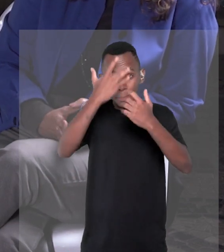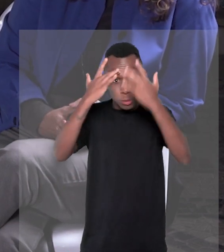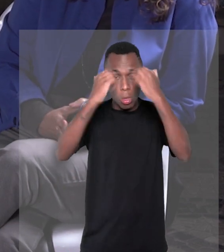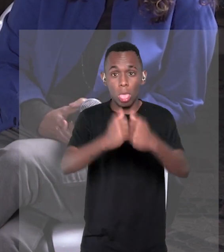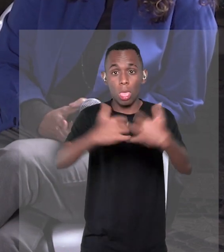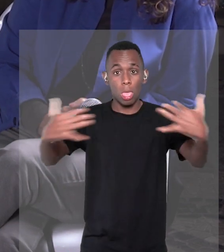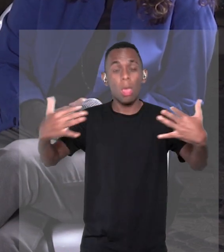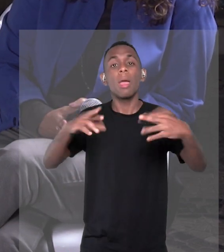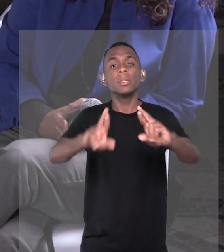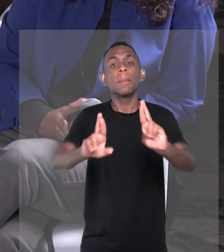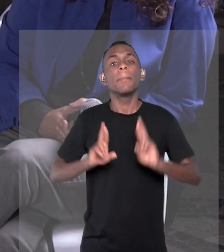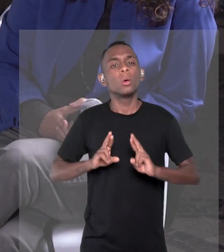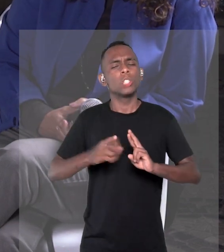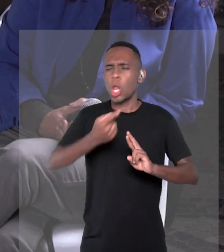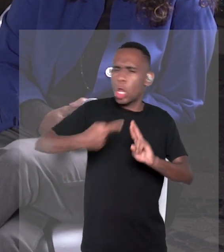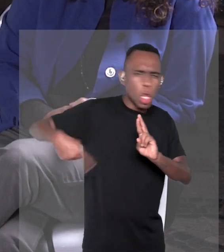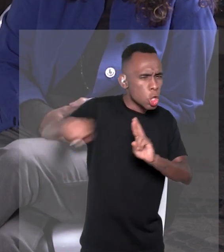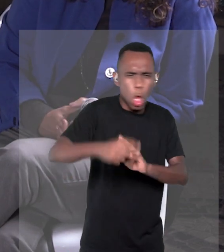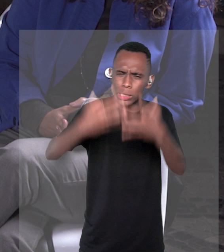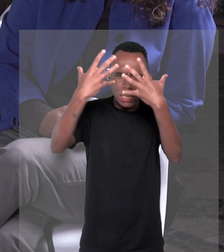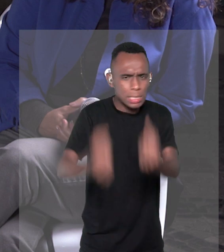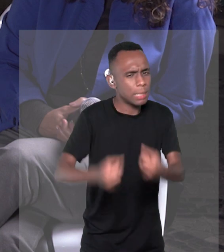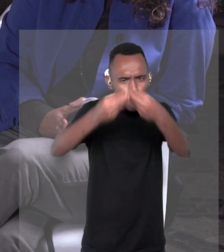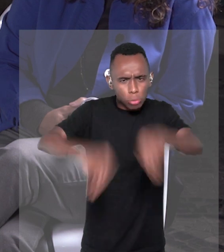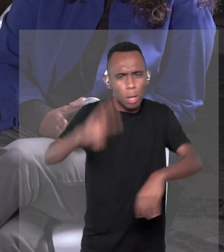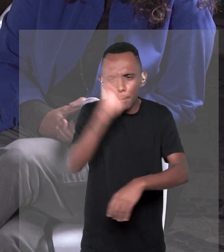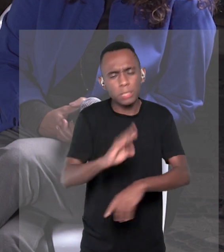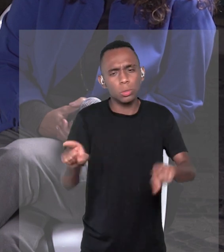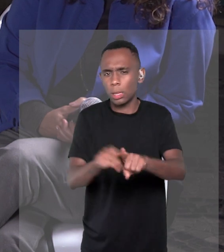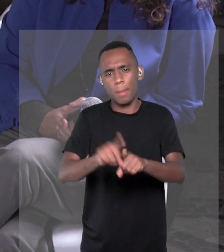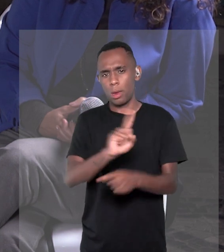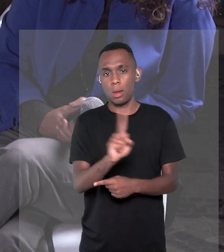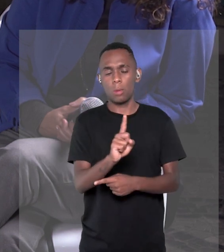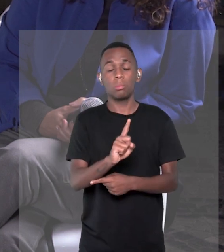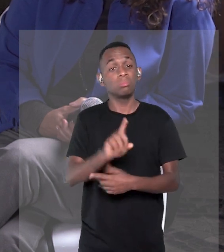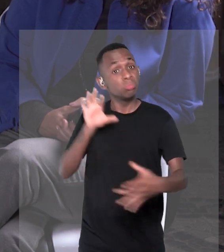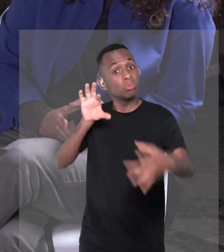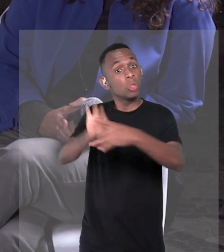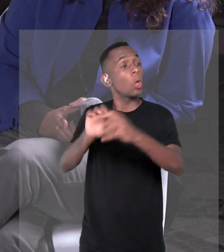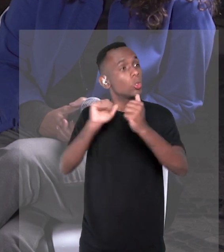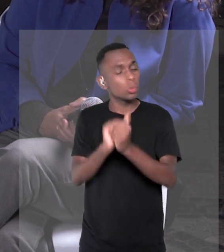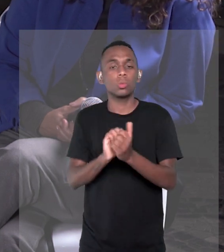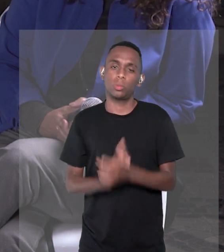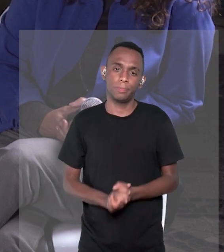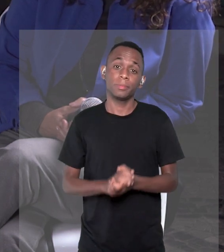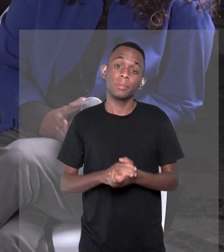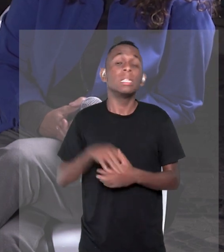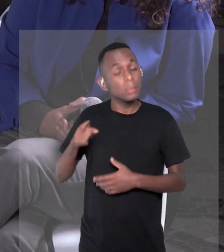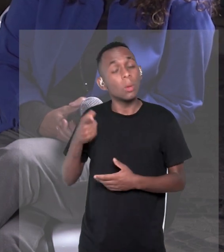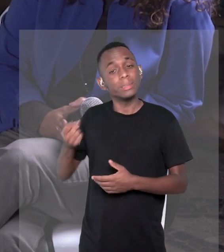canção, o público responde, nós não vamos deixar. Canta com ele